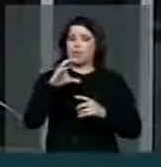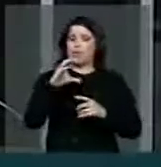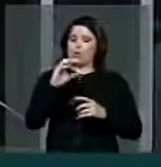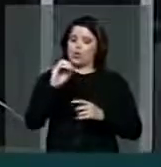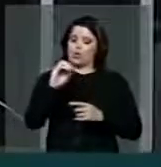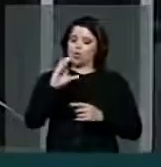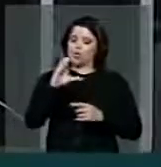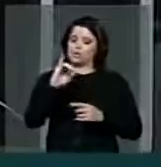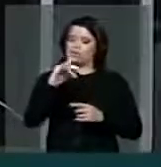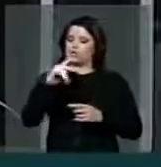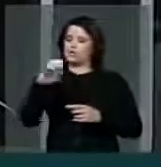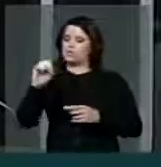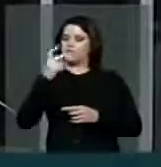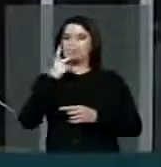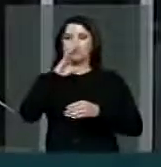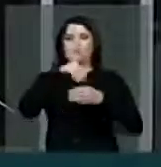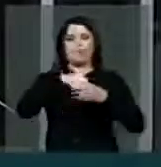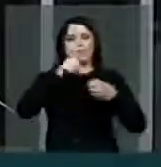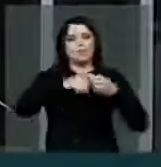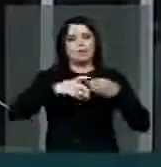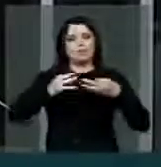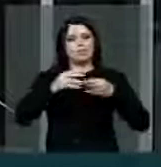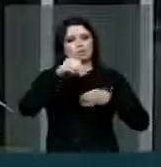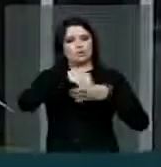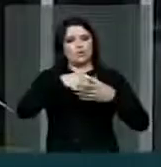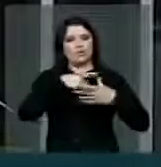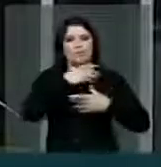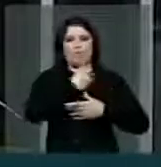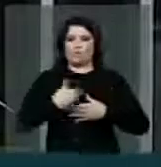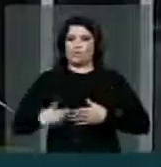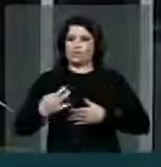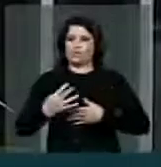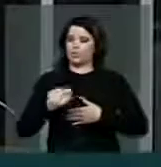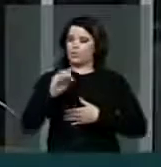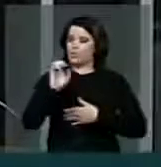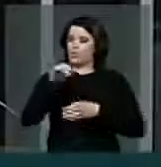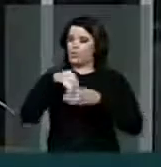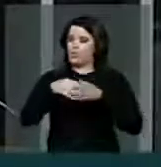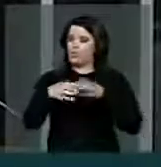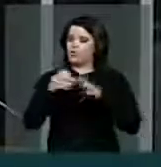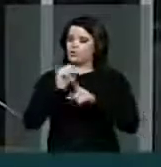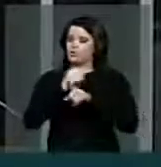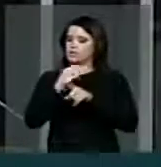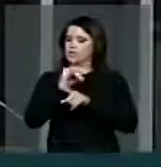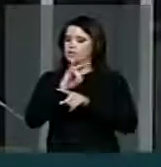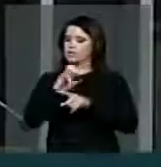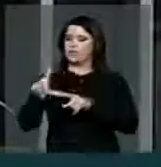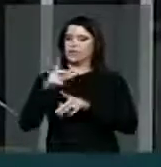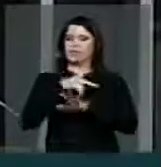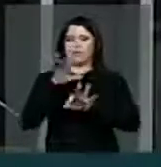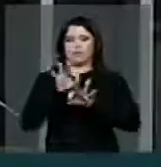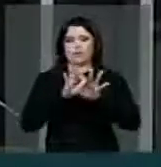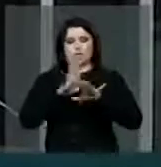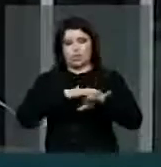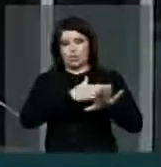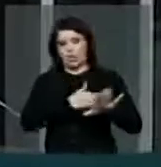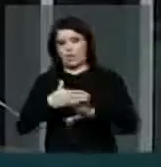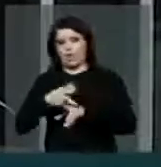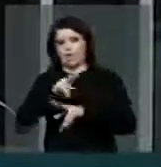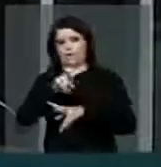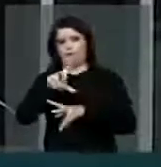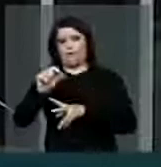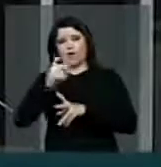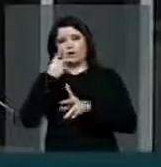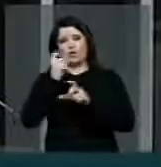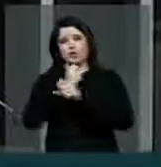viabilizadas por meio de parcerias localizadas com o poder público e entidades da sociedade civil organizada. Neste período, a Vale